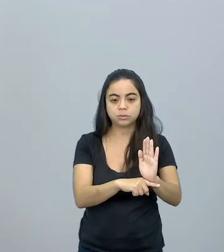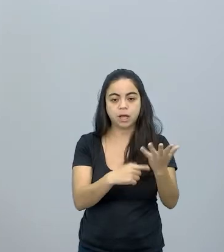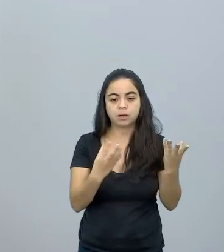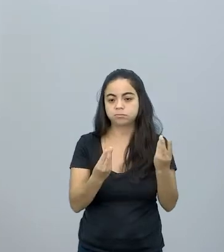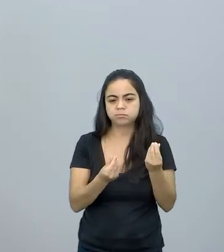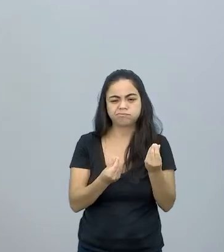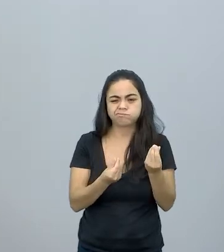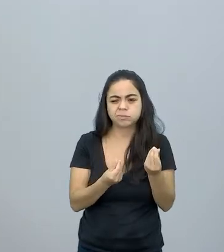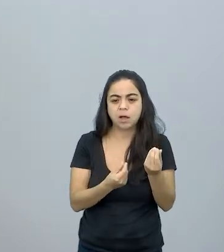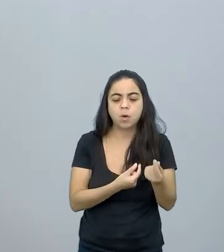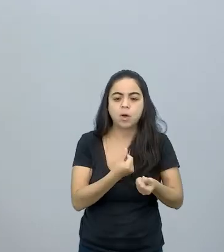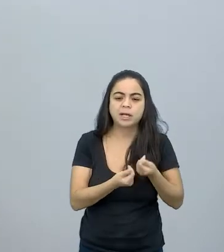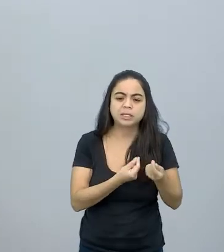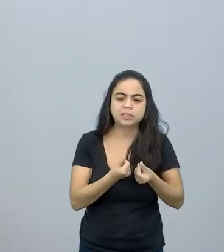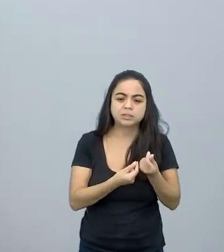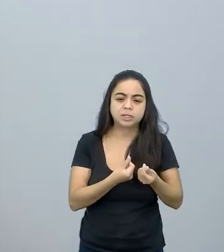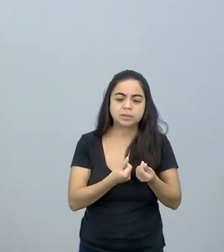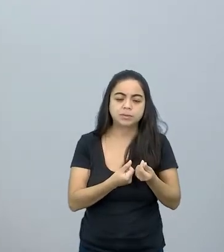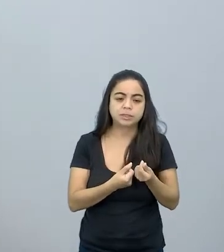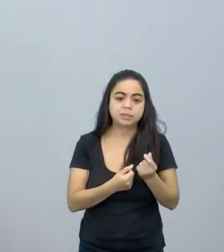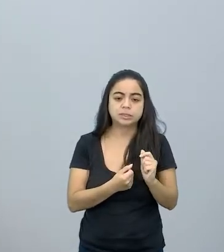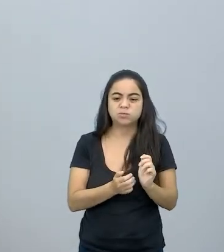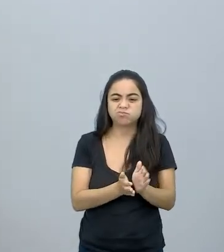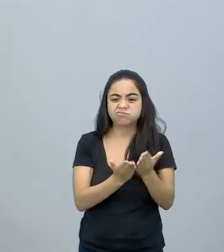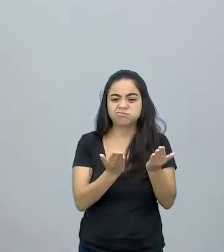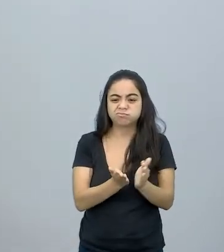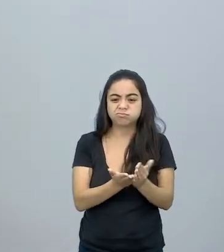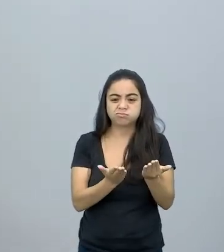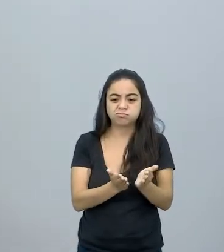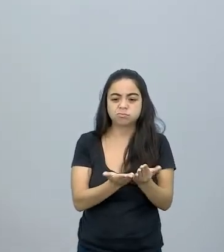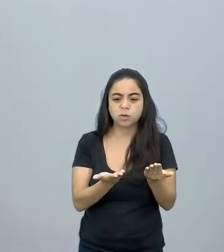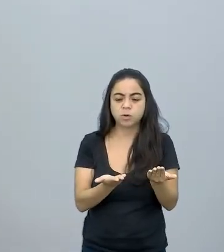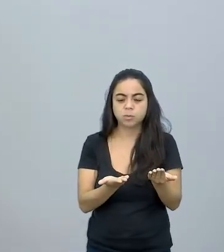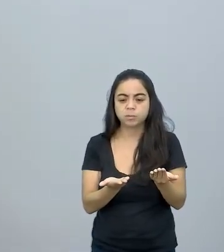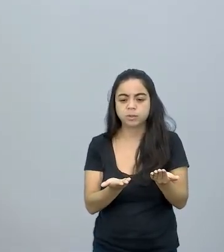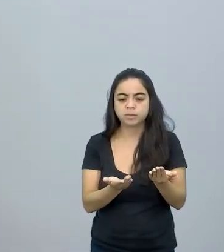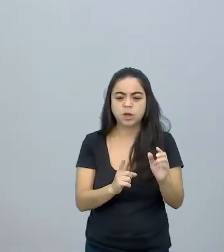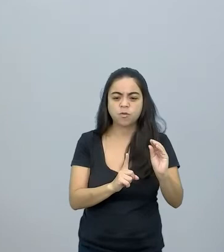fatores econômicos, a situação econômica precária, né,